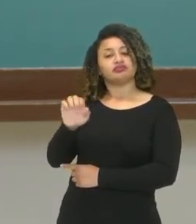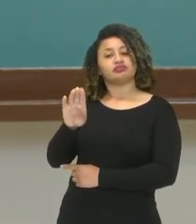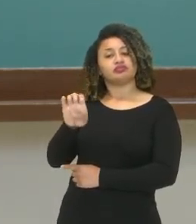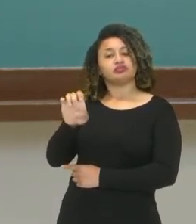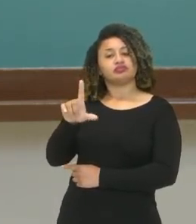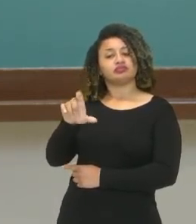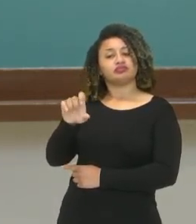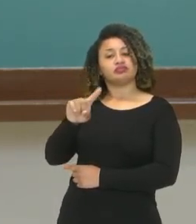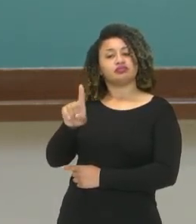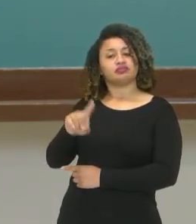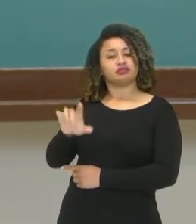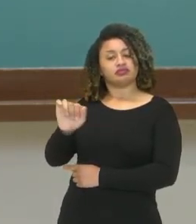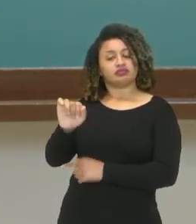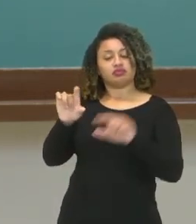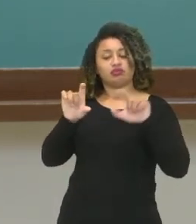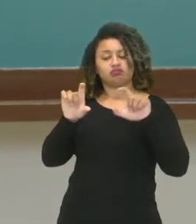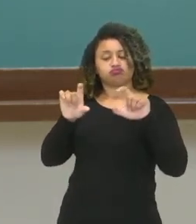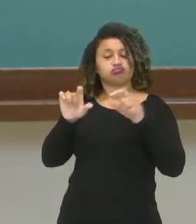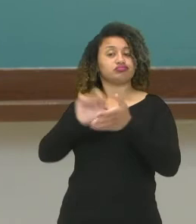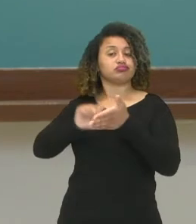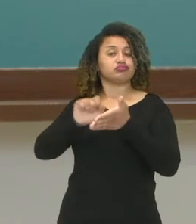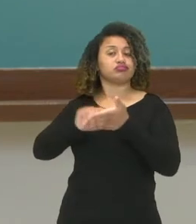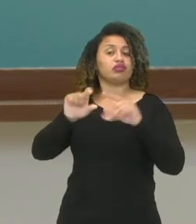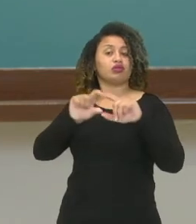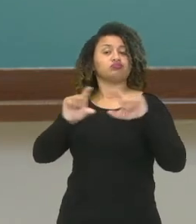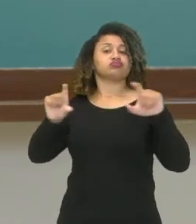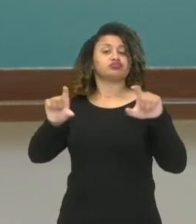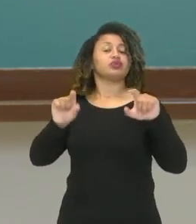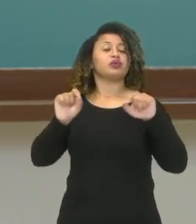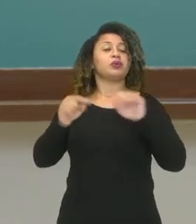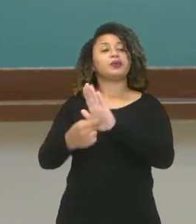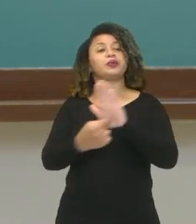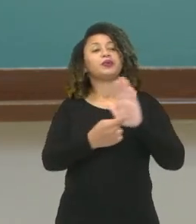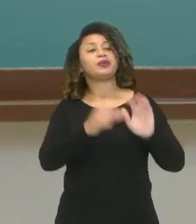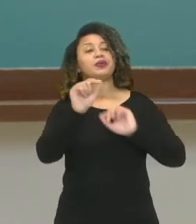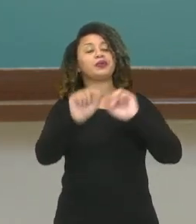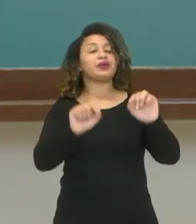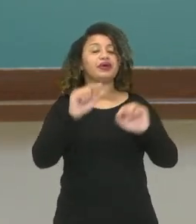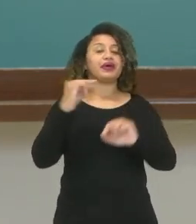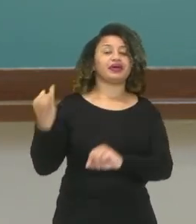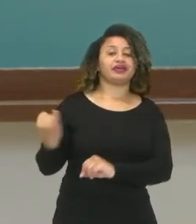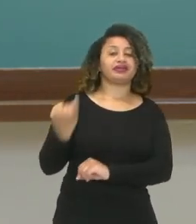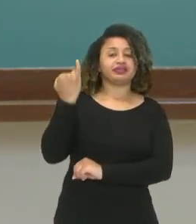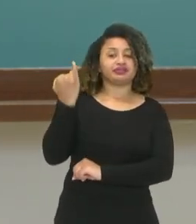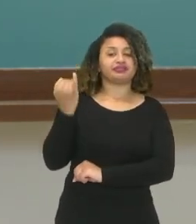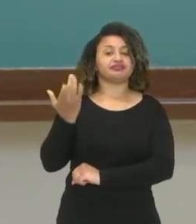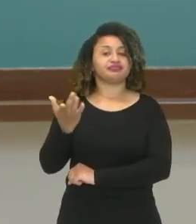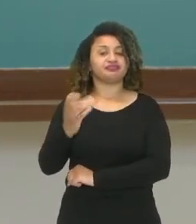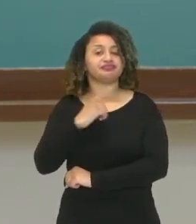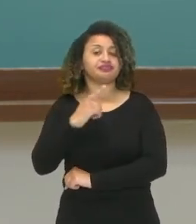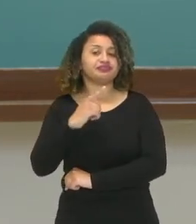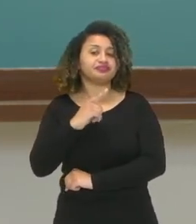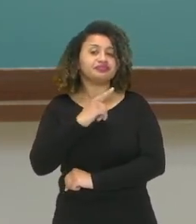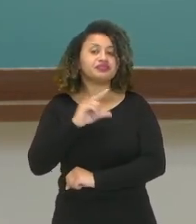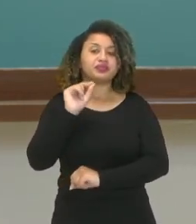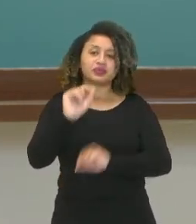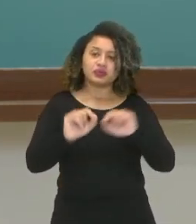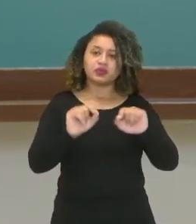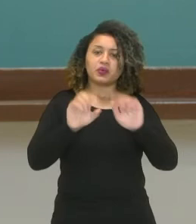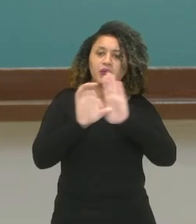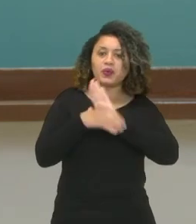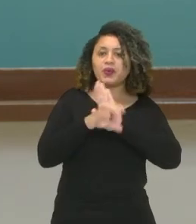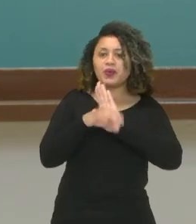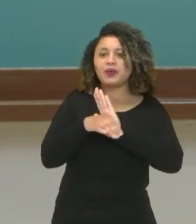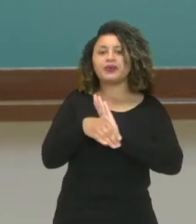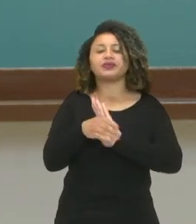beleza foi grafado, né, com caixa alta para destacar o quê? A importância, né, nessa parte aqui do conceito